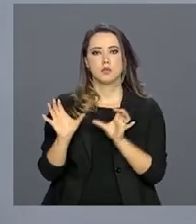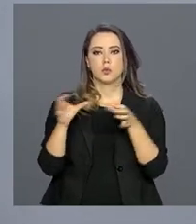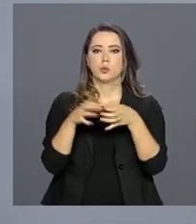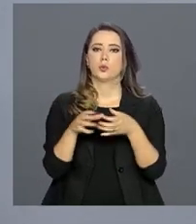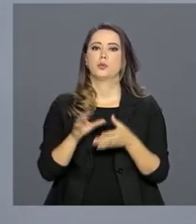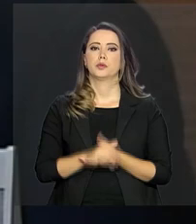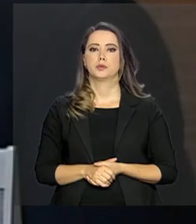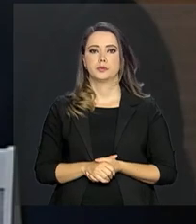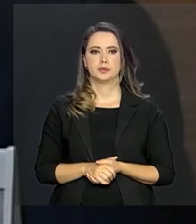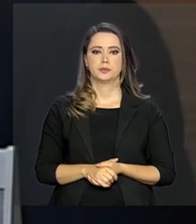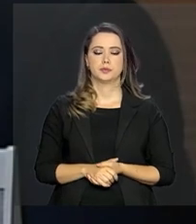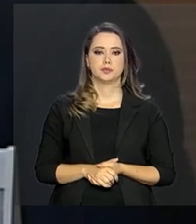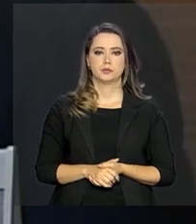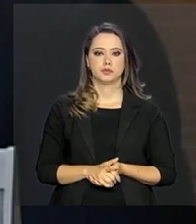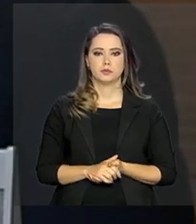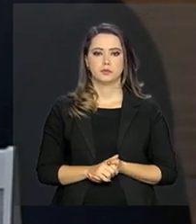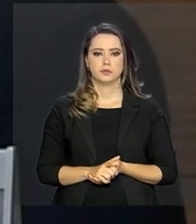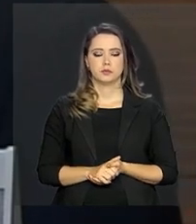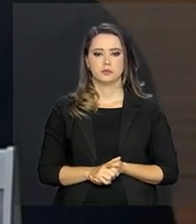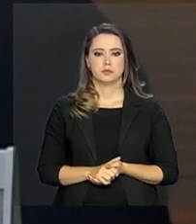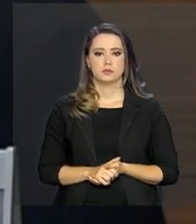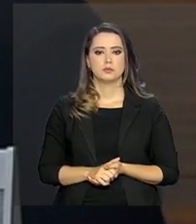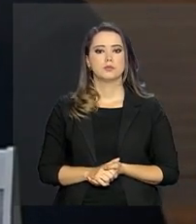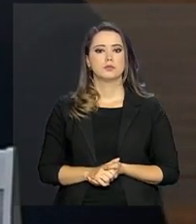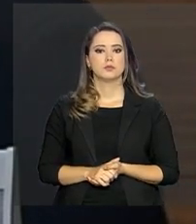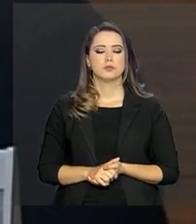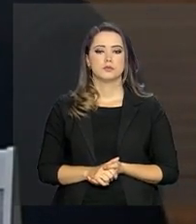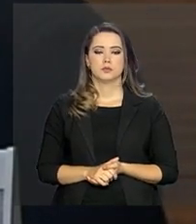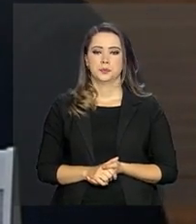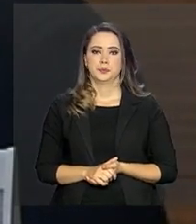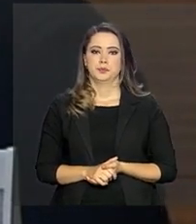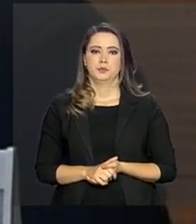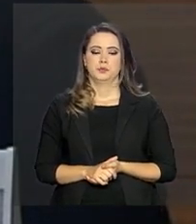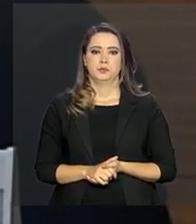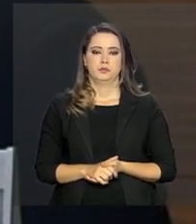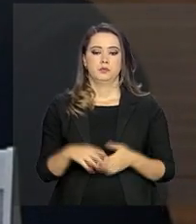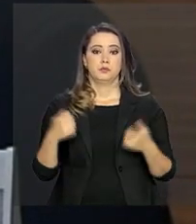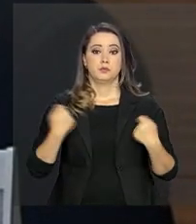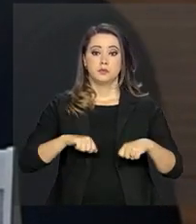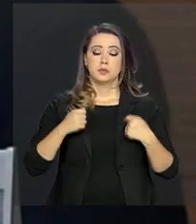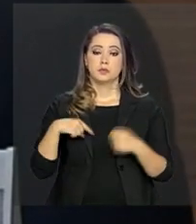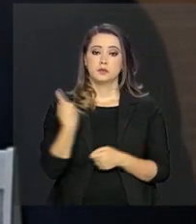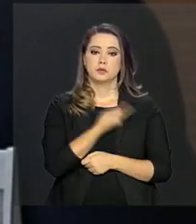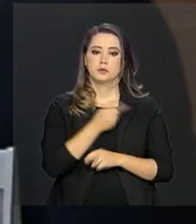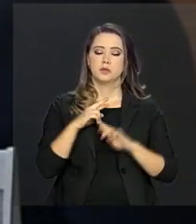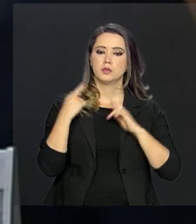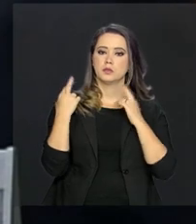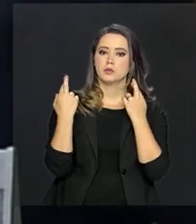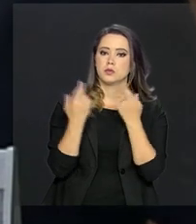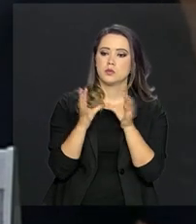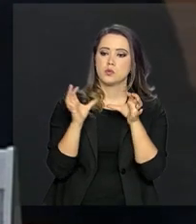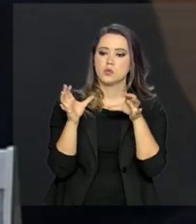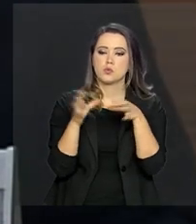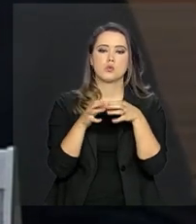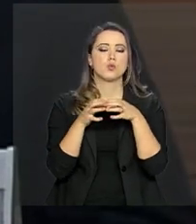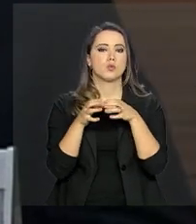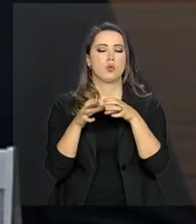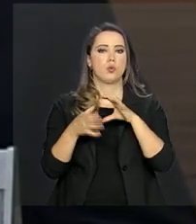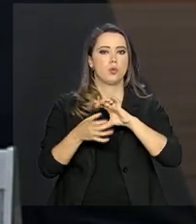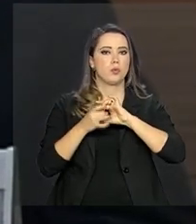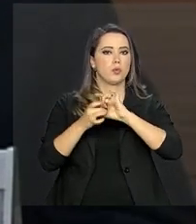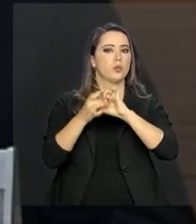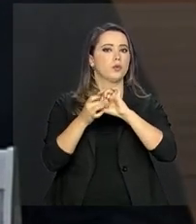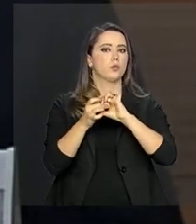bloco nós temos também a nos reunir na cplp esta aspiração por